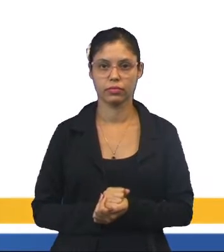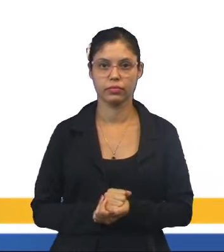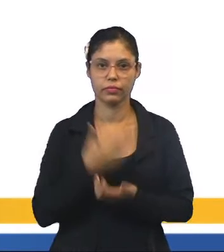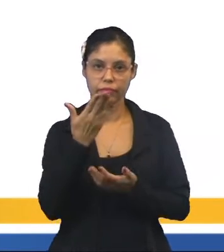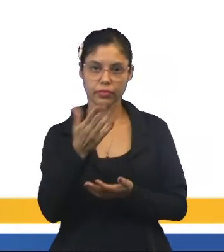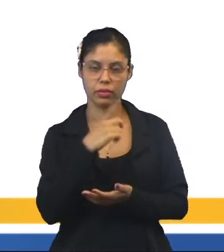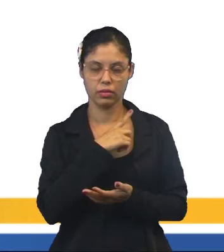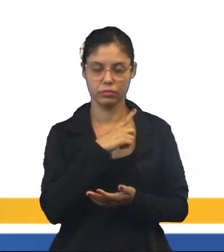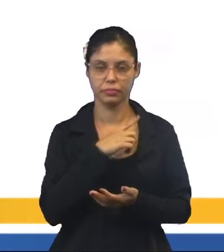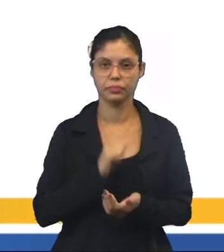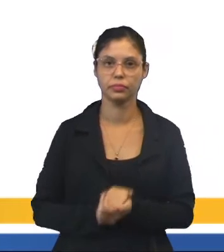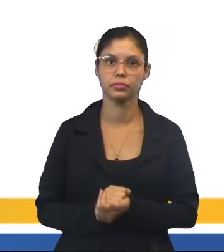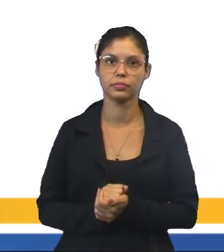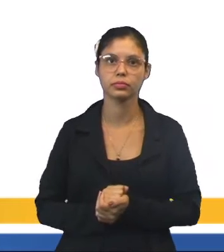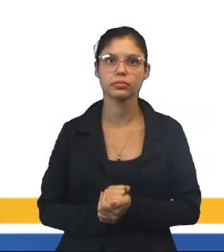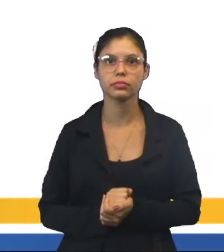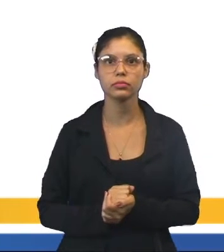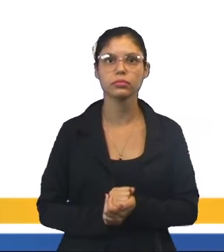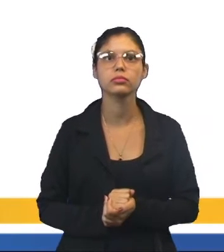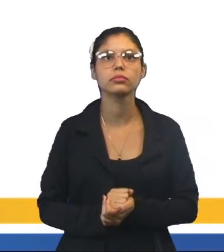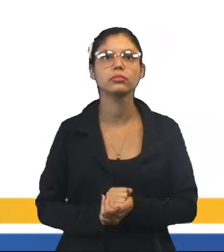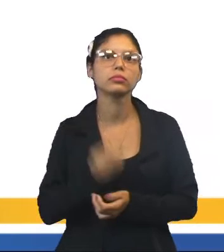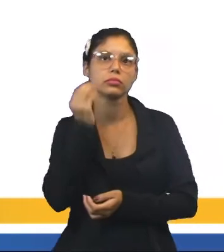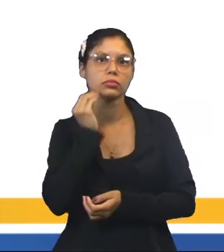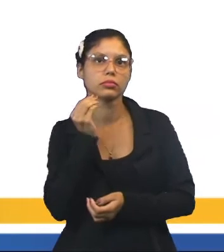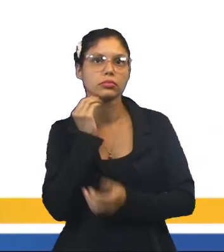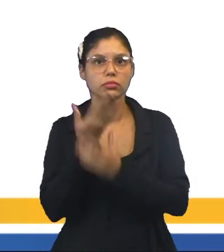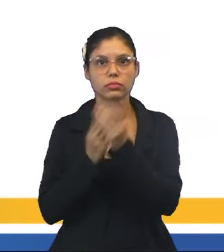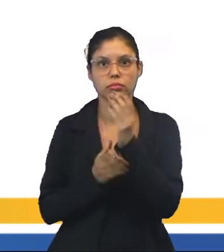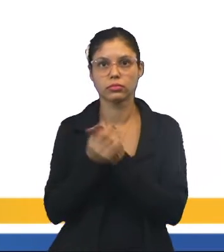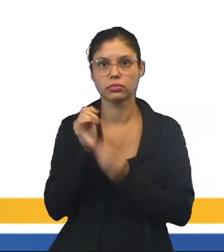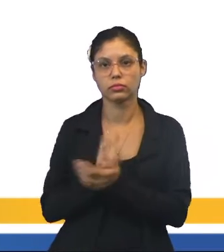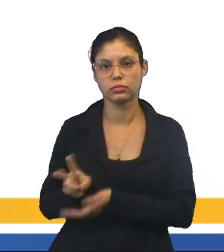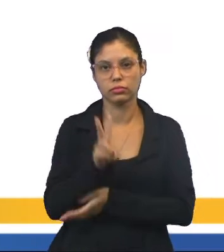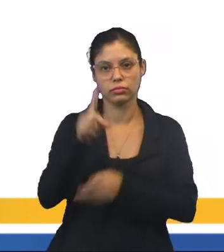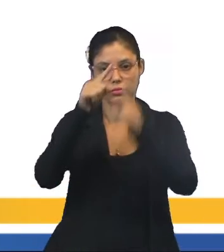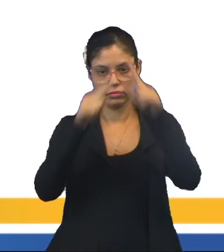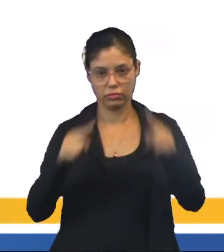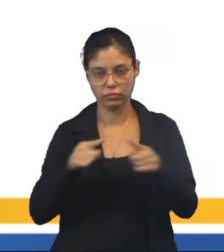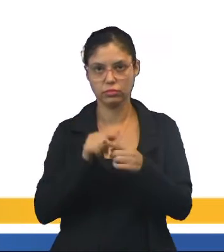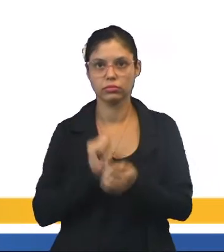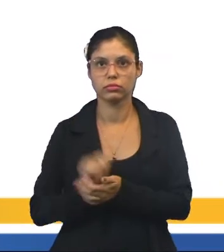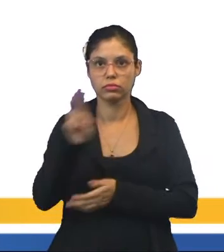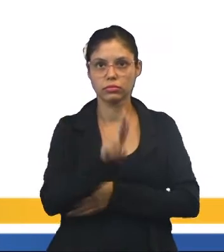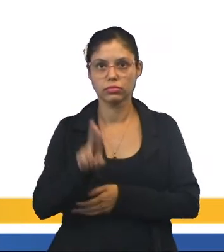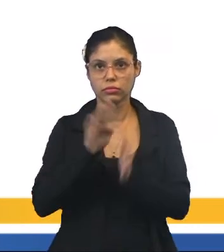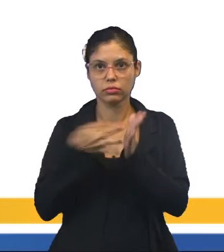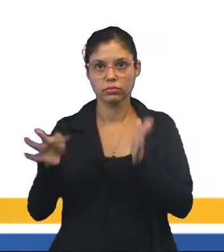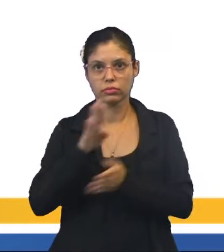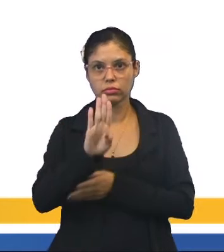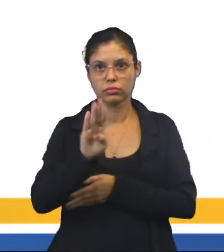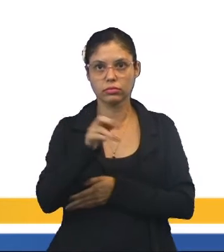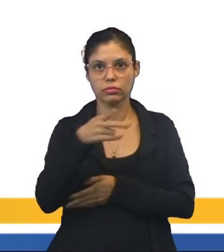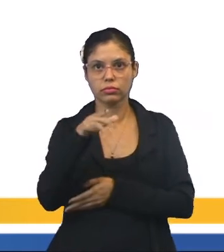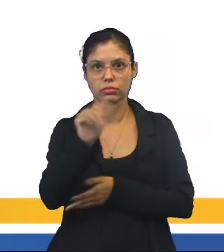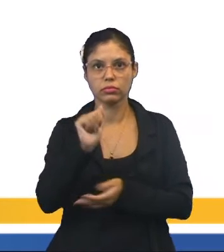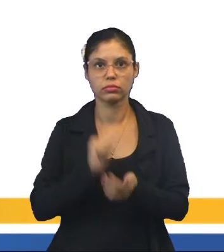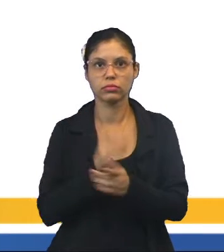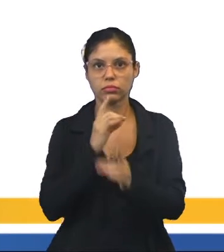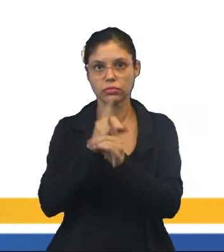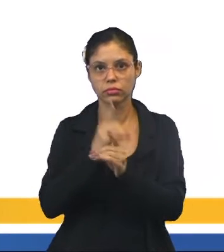Então, aí nós temos, tendo em mãos o valor de delta, utilize a fórmula de Bhaskara